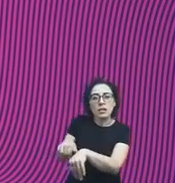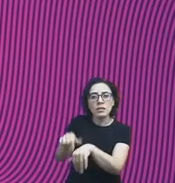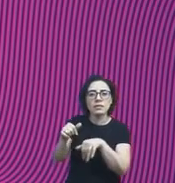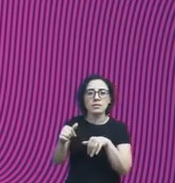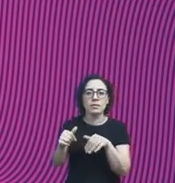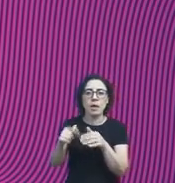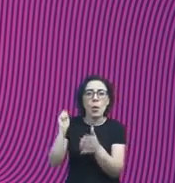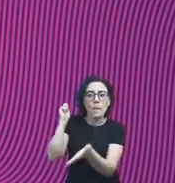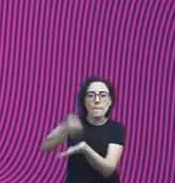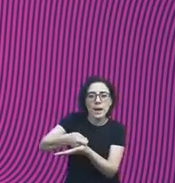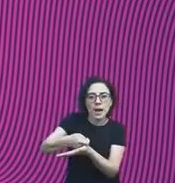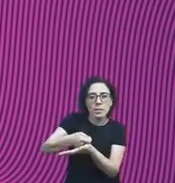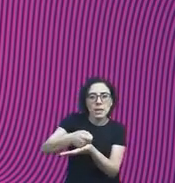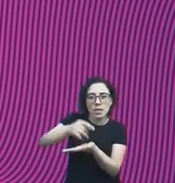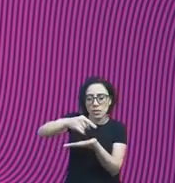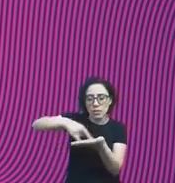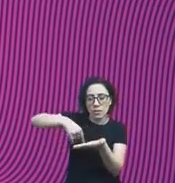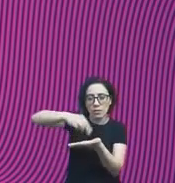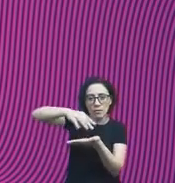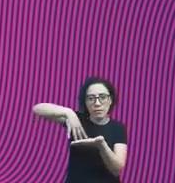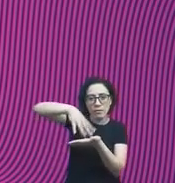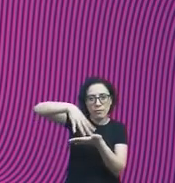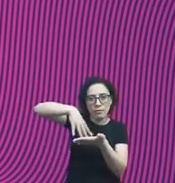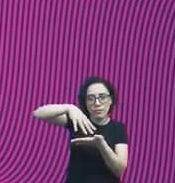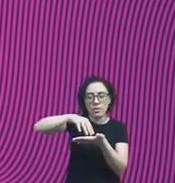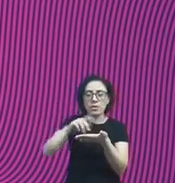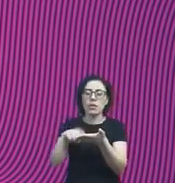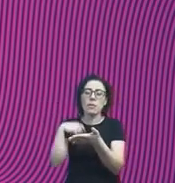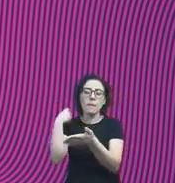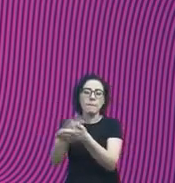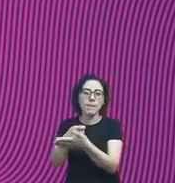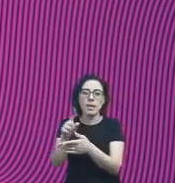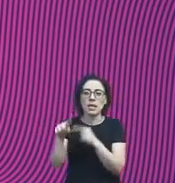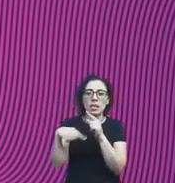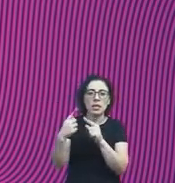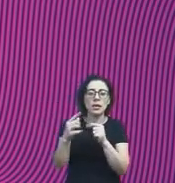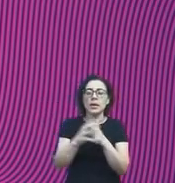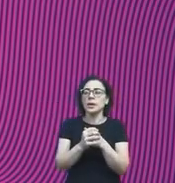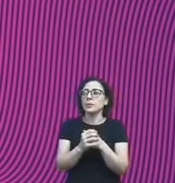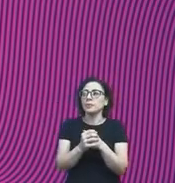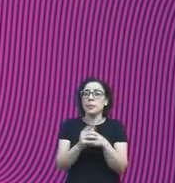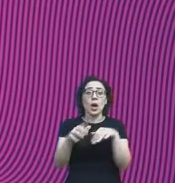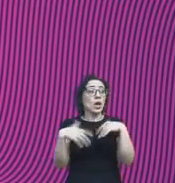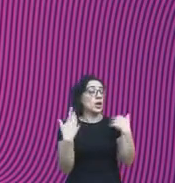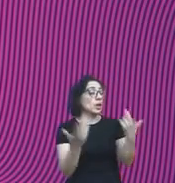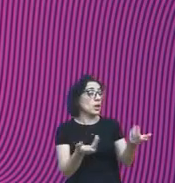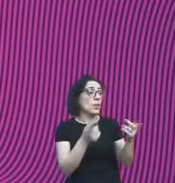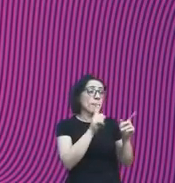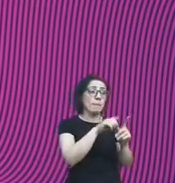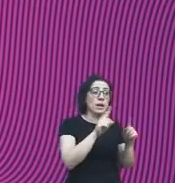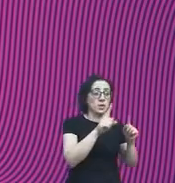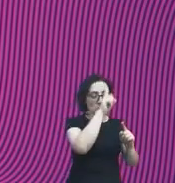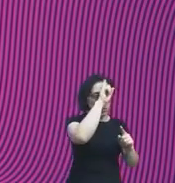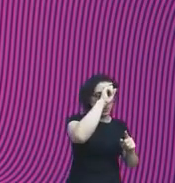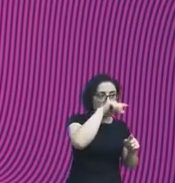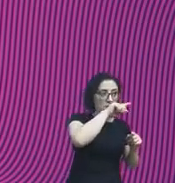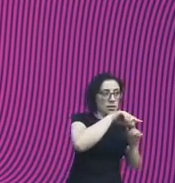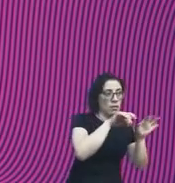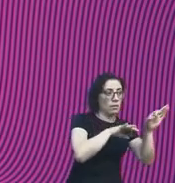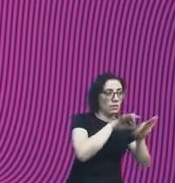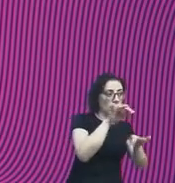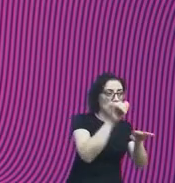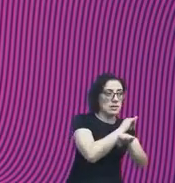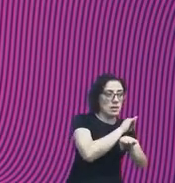eu, hospital, fazendo movimentos em sentido contrário, vá viabilizar os hospitais e, da mesma forma, na